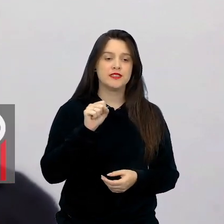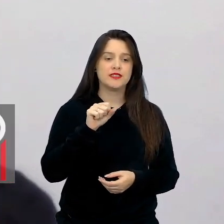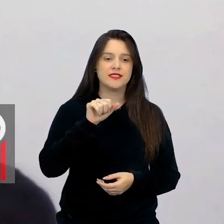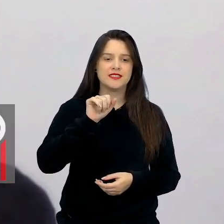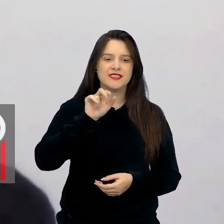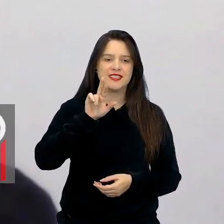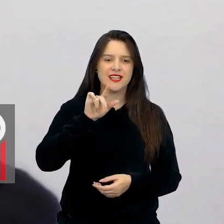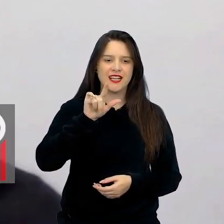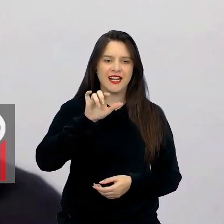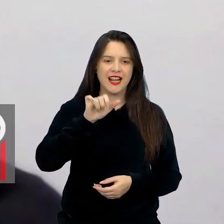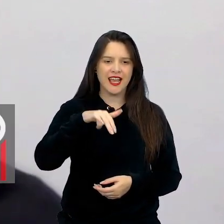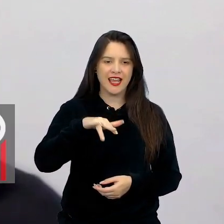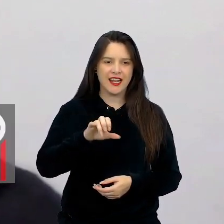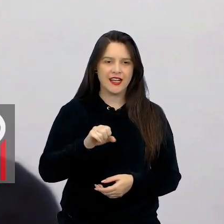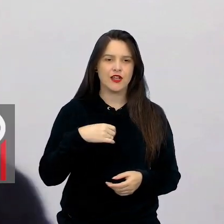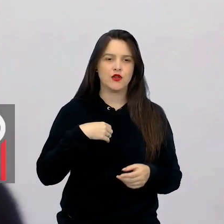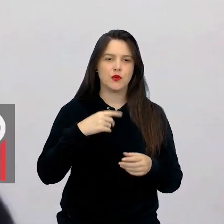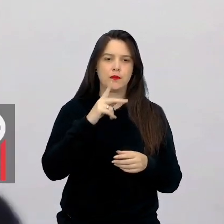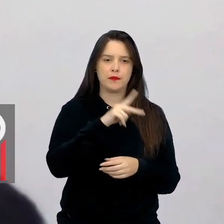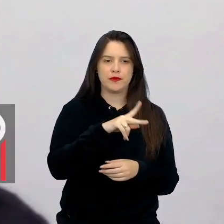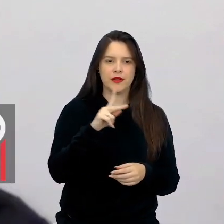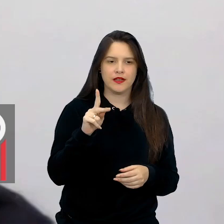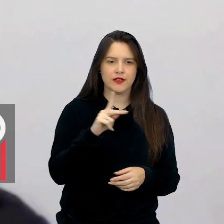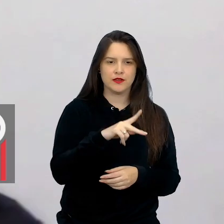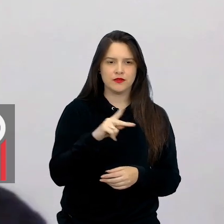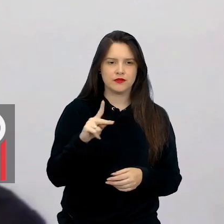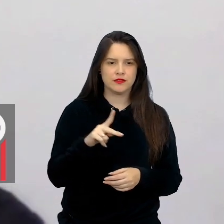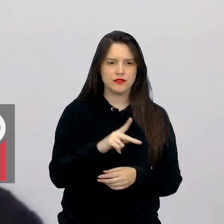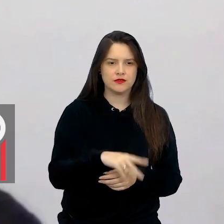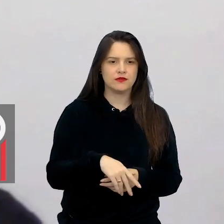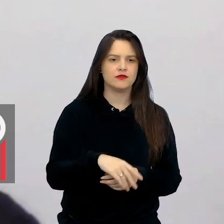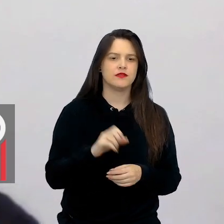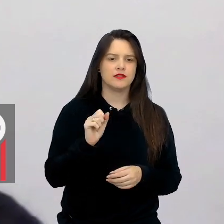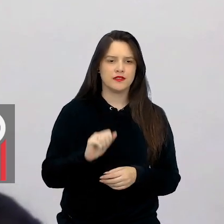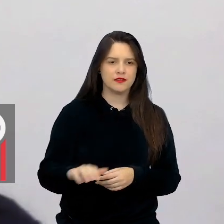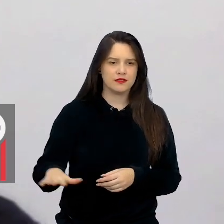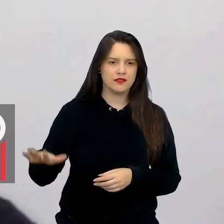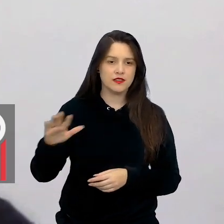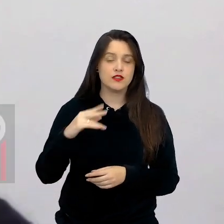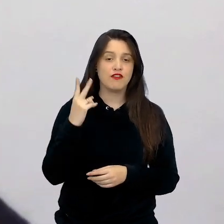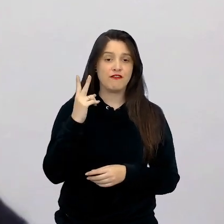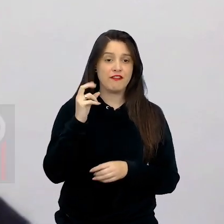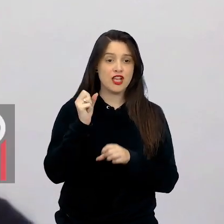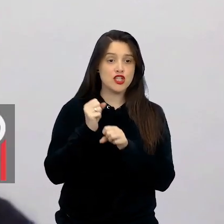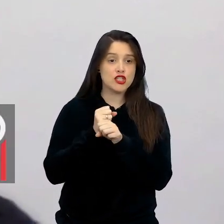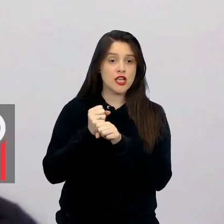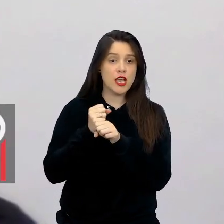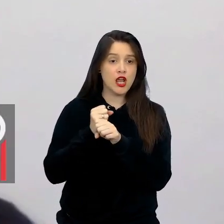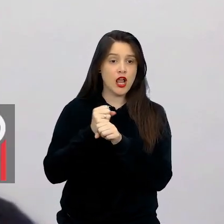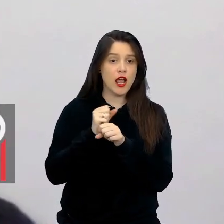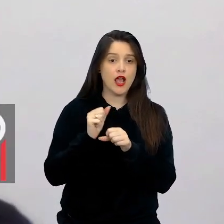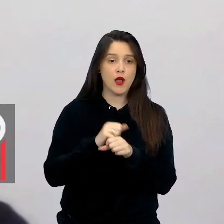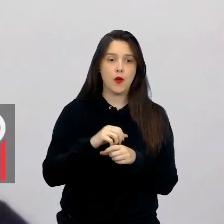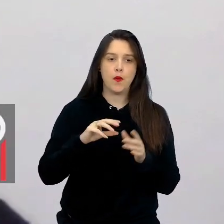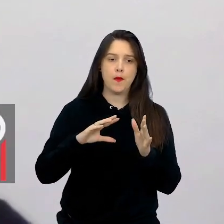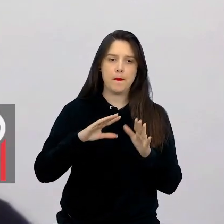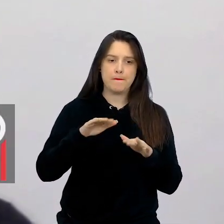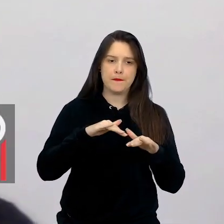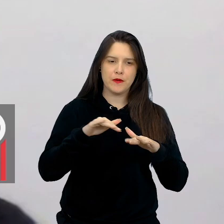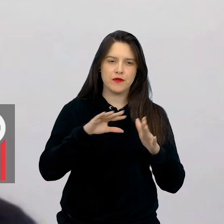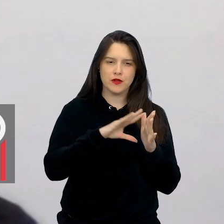sou professora do Estado há mais de 20 anos. No momento, eu atuo